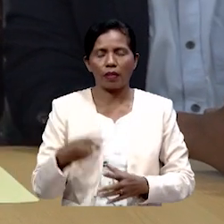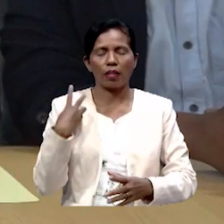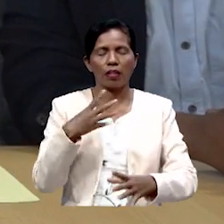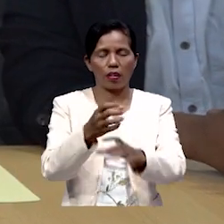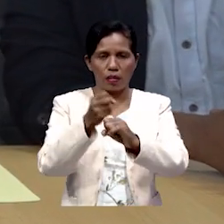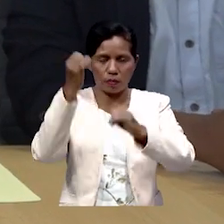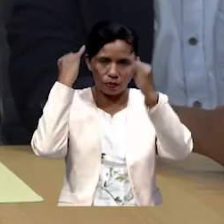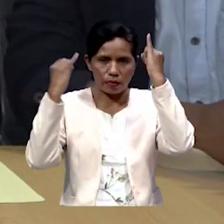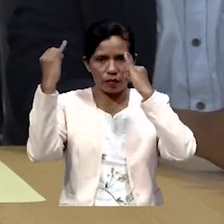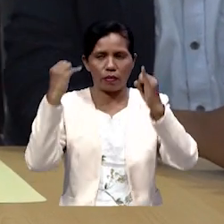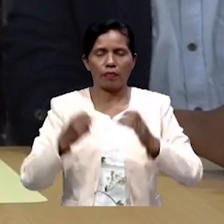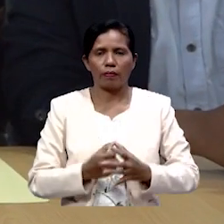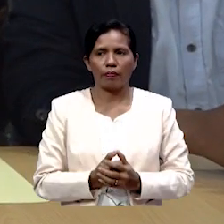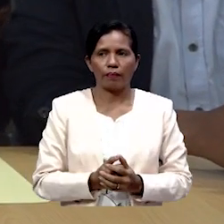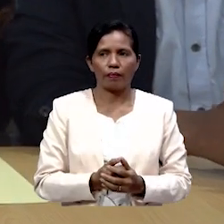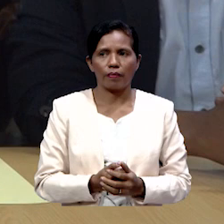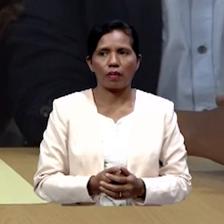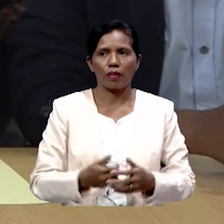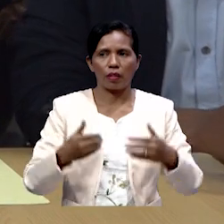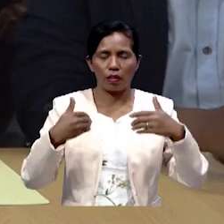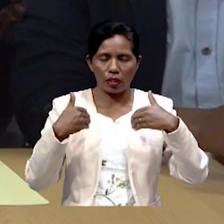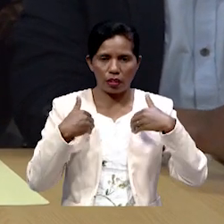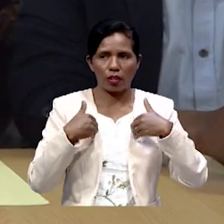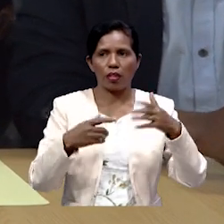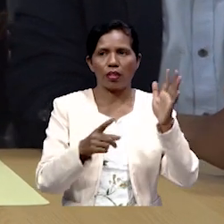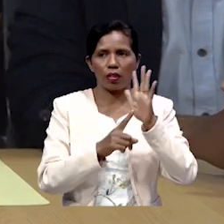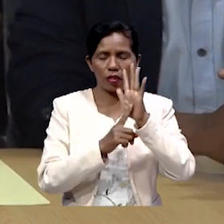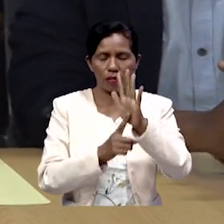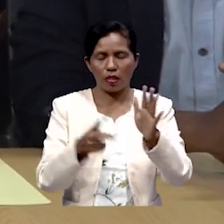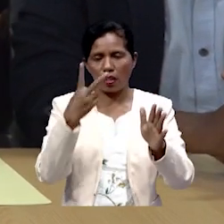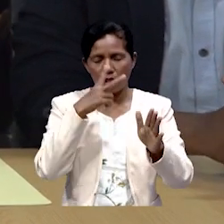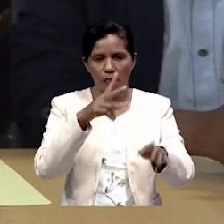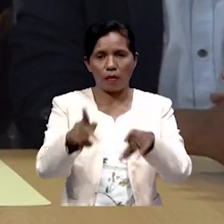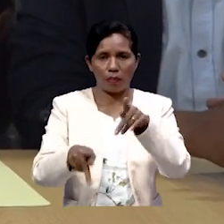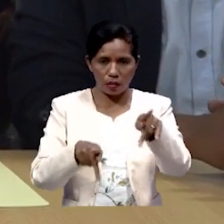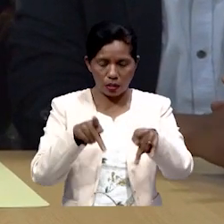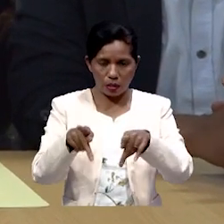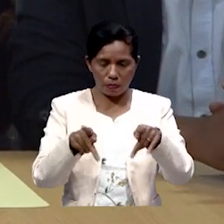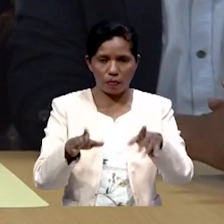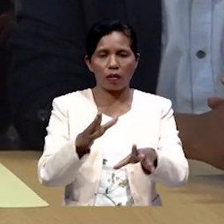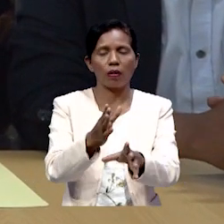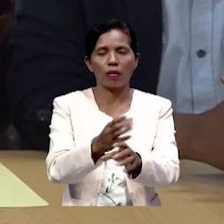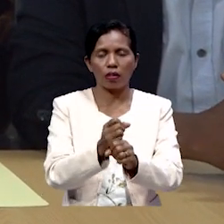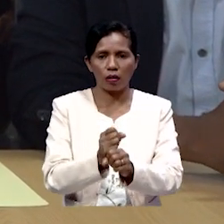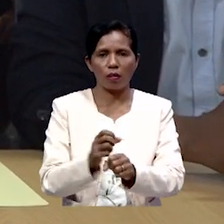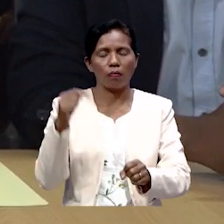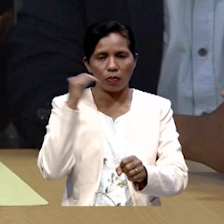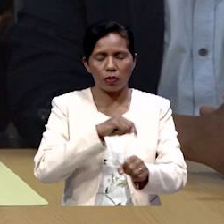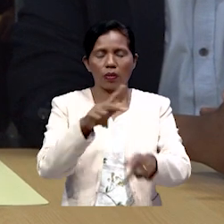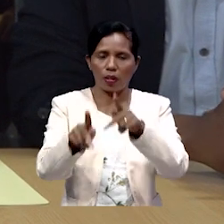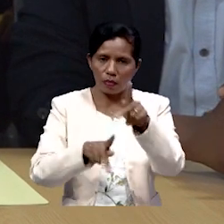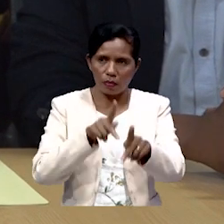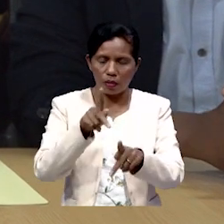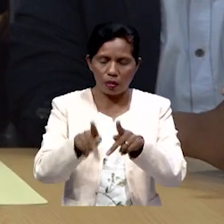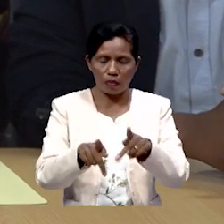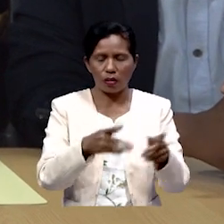informação, kata kika indikasaun ba tráfico pessoas, venda das pessoas e